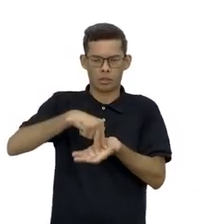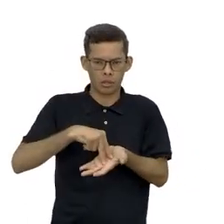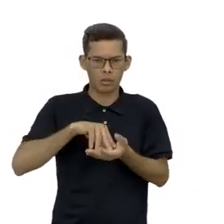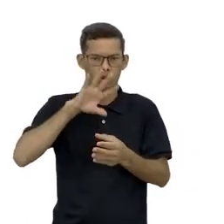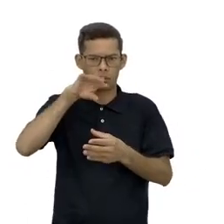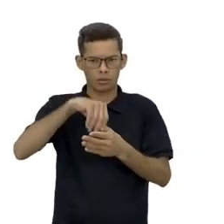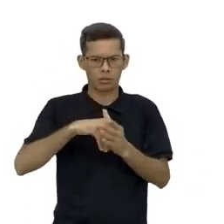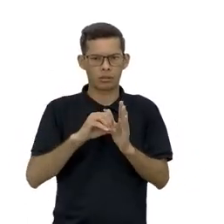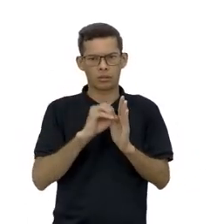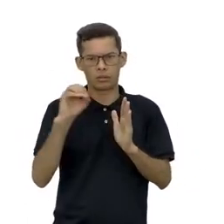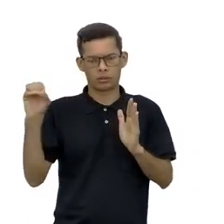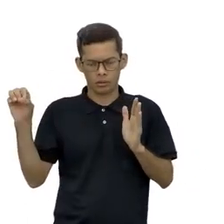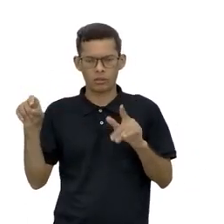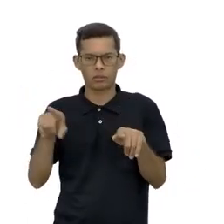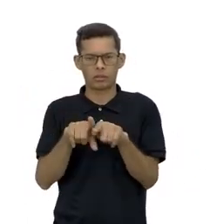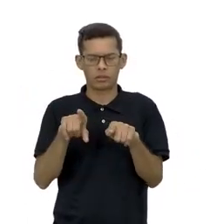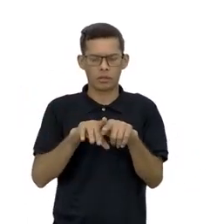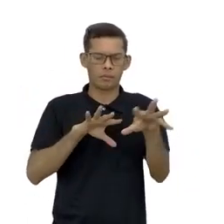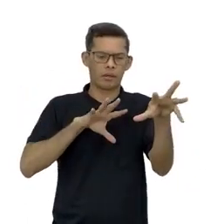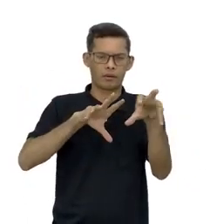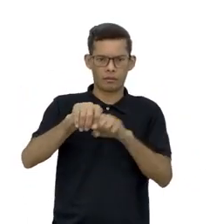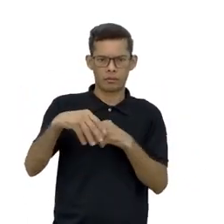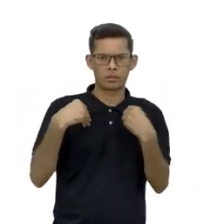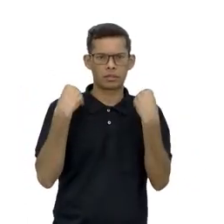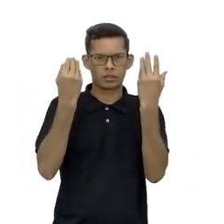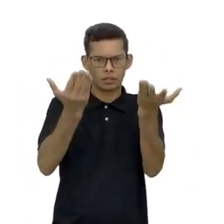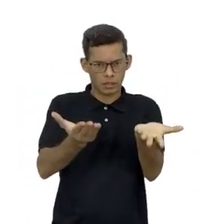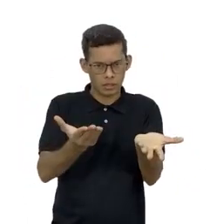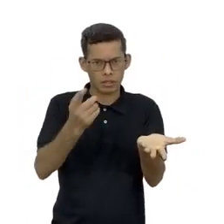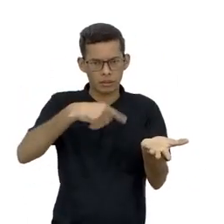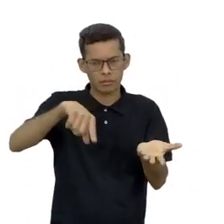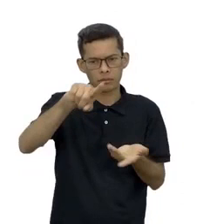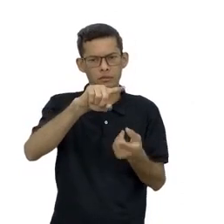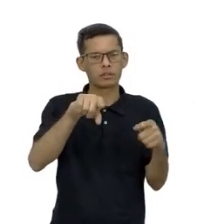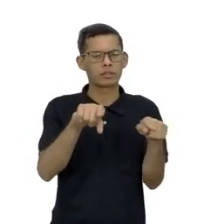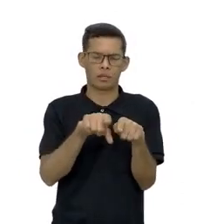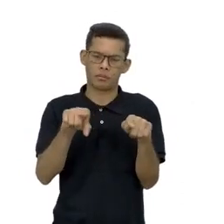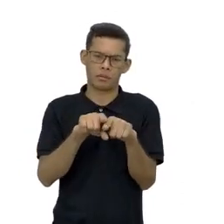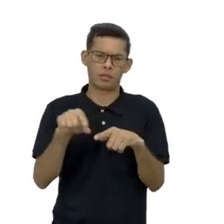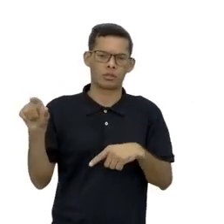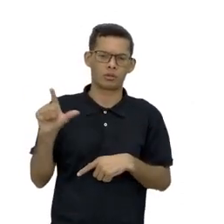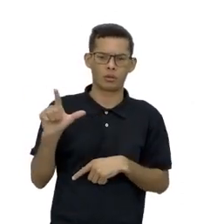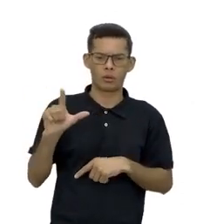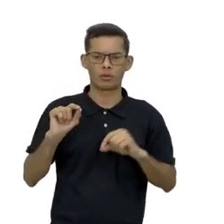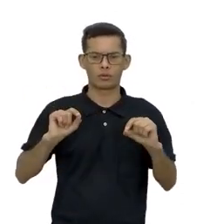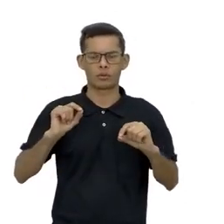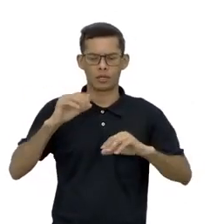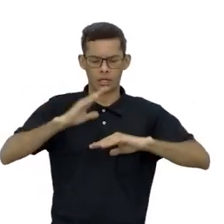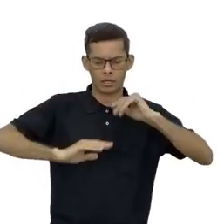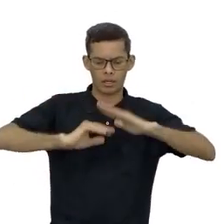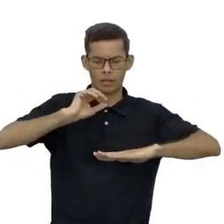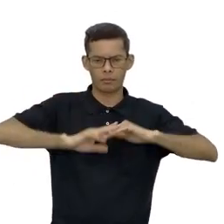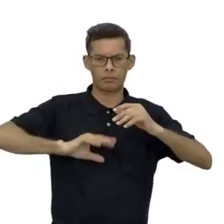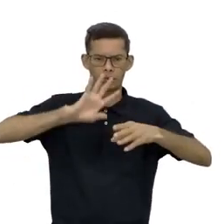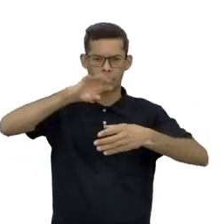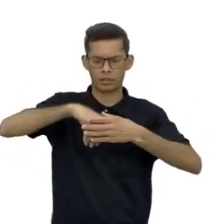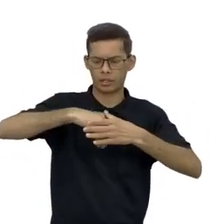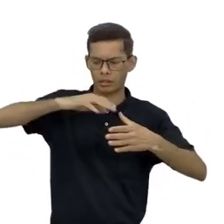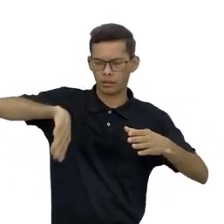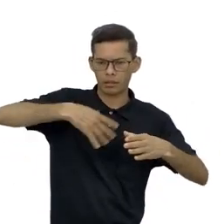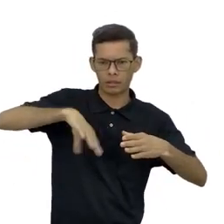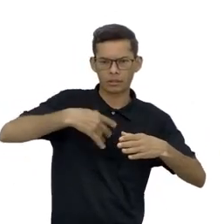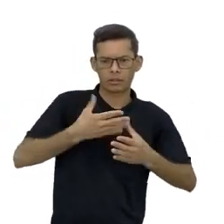e, consequentemente, a formação que a gente oferece e, claro, a prática de sala de aula, visando